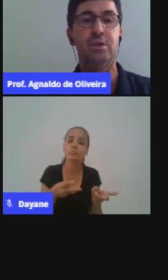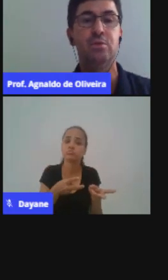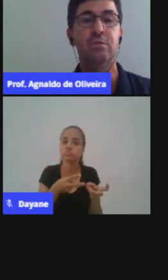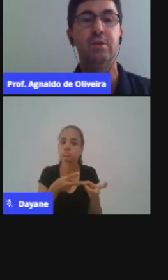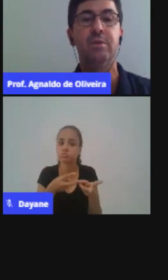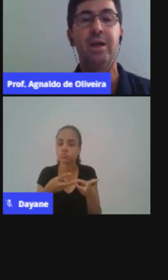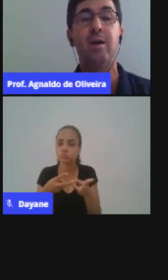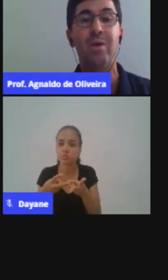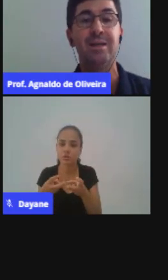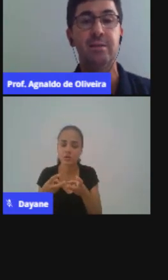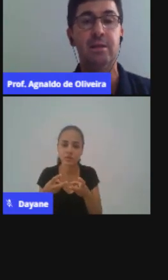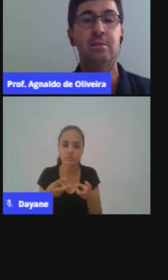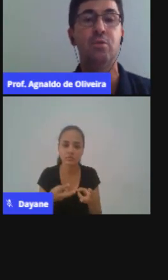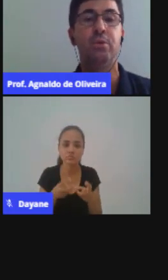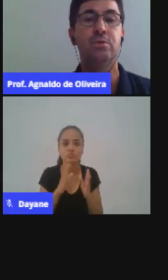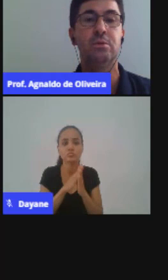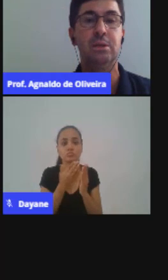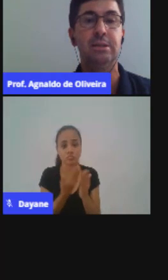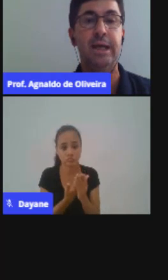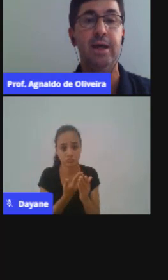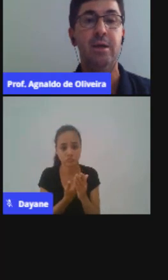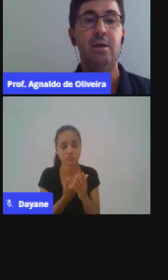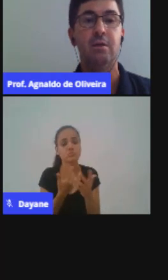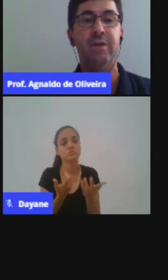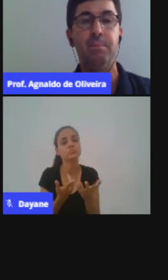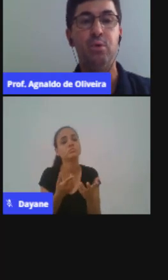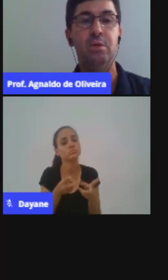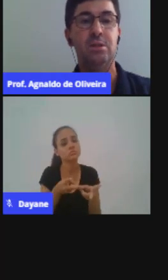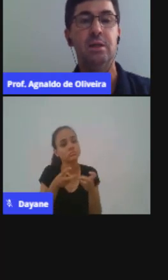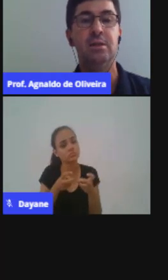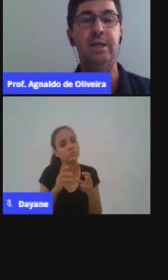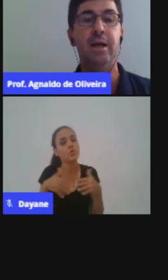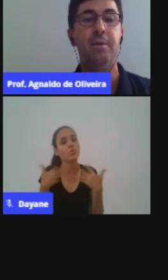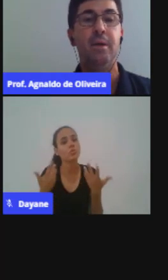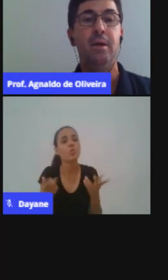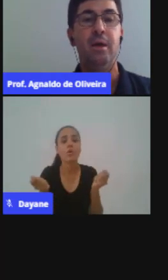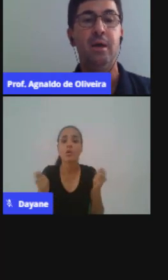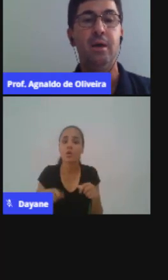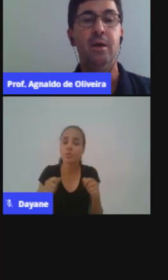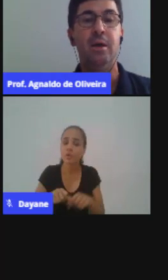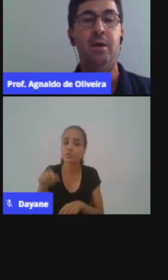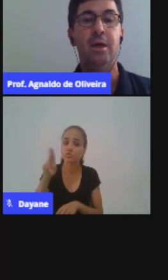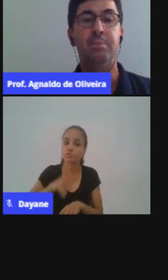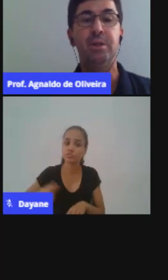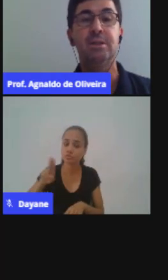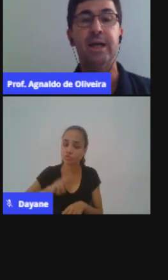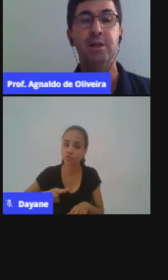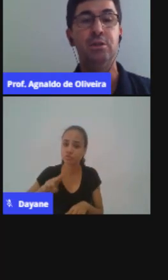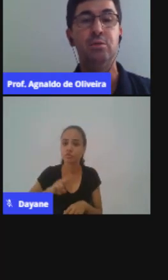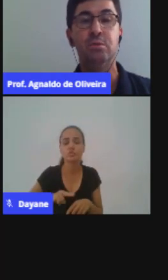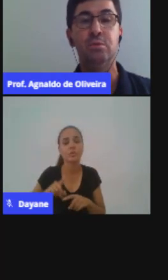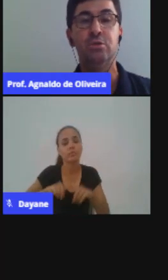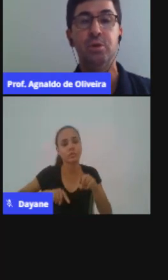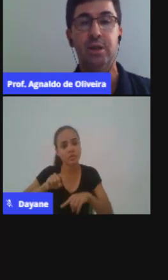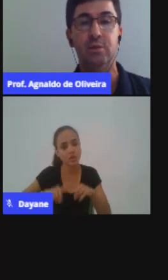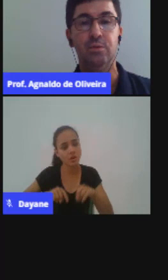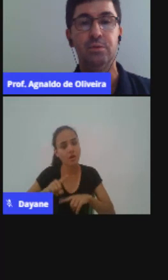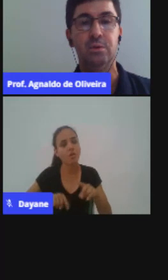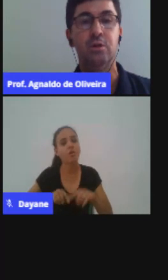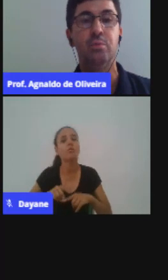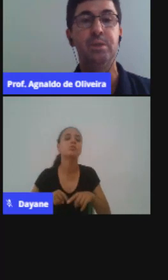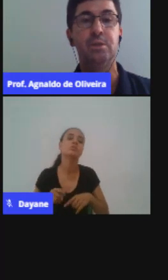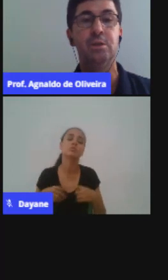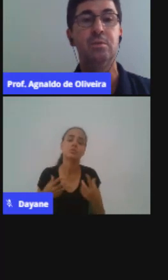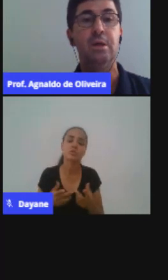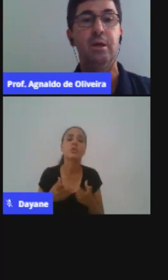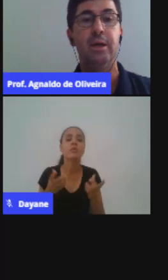indicações, eu, professor, verificar quais deles que eu posso utilizar, que vai potencializar a aprendizagem dos meus